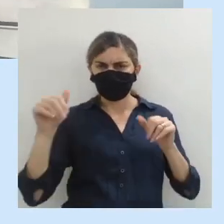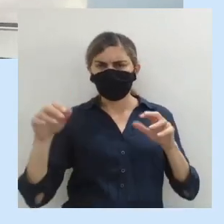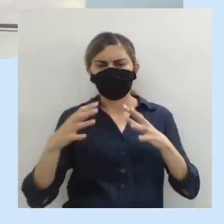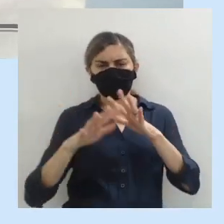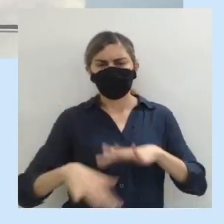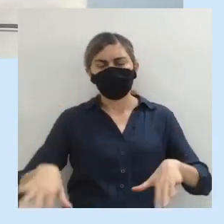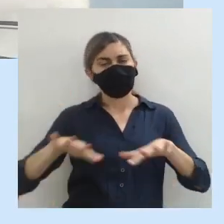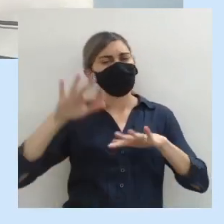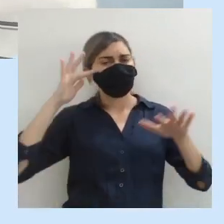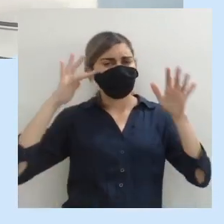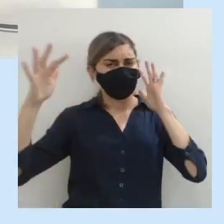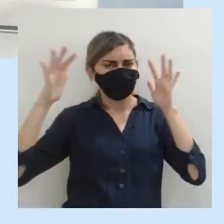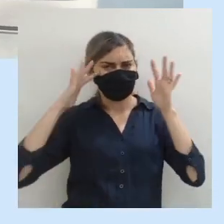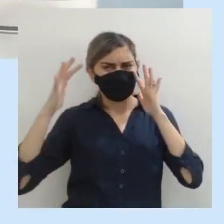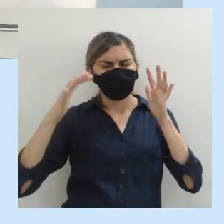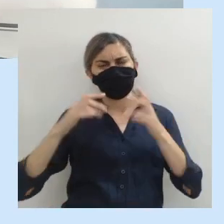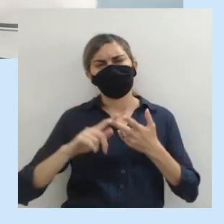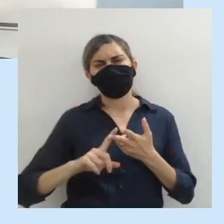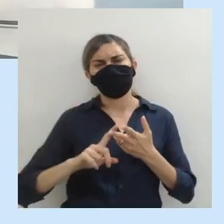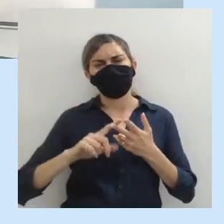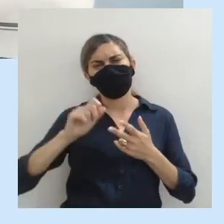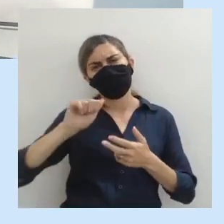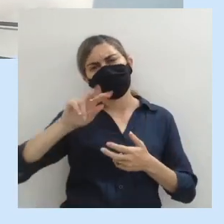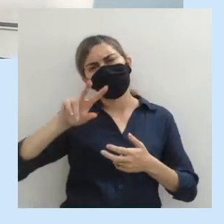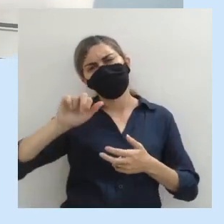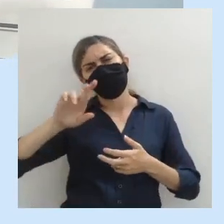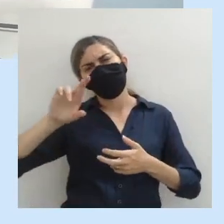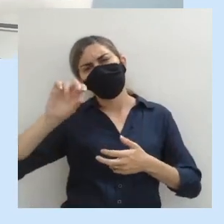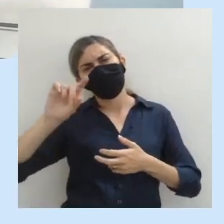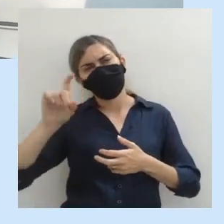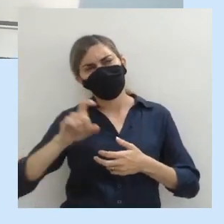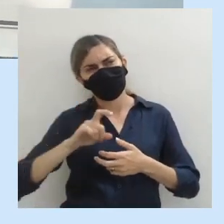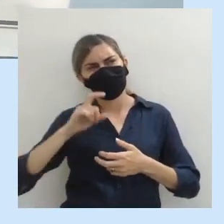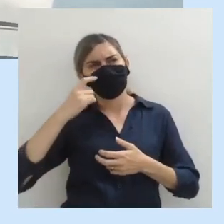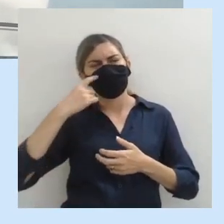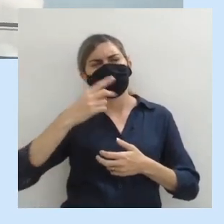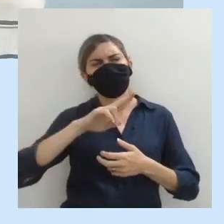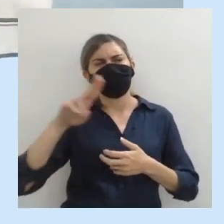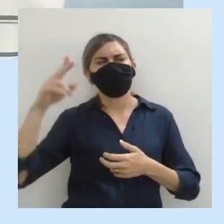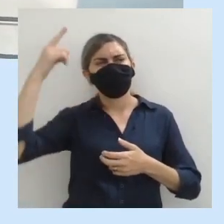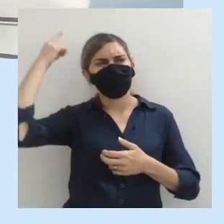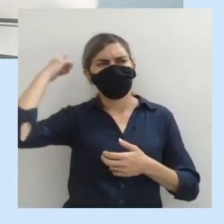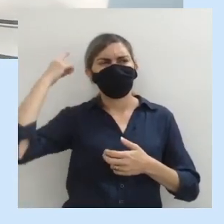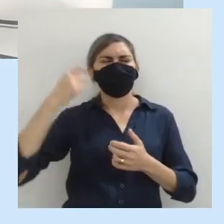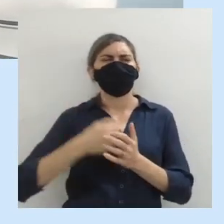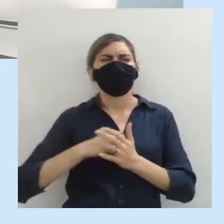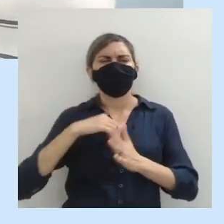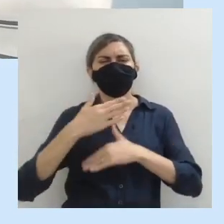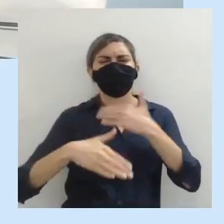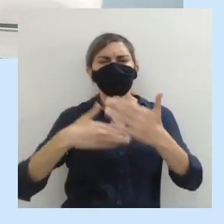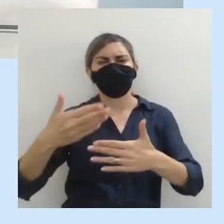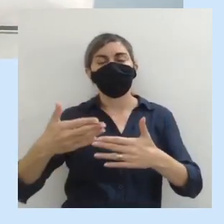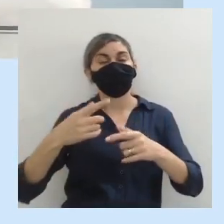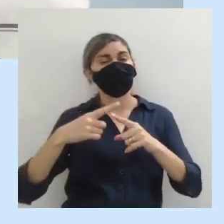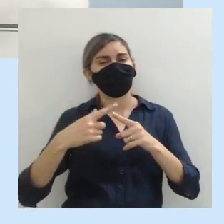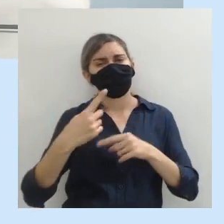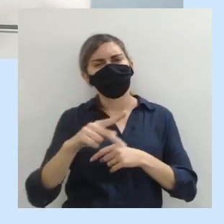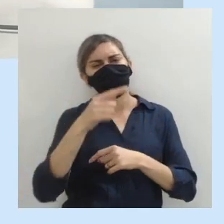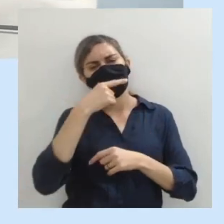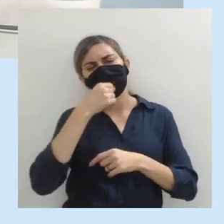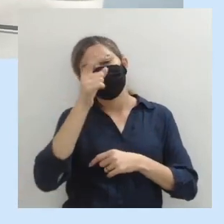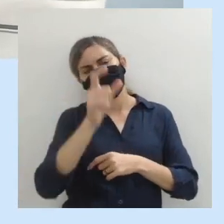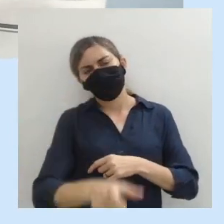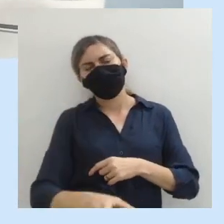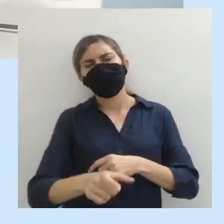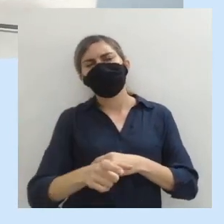temos o filósofo Averroes, certo? É um dos nomes de destaque nesse processo, pois ele foi